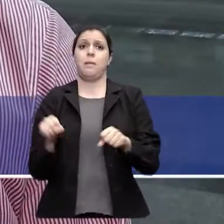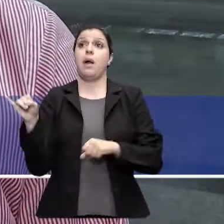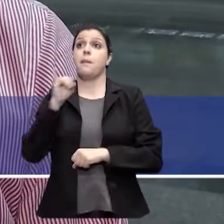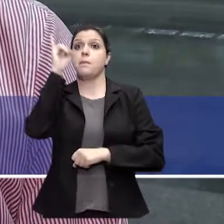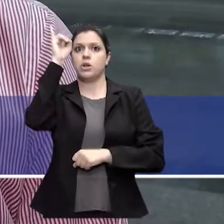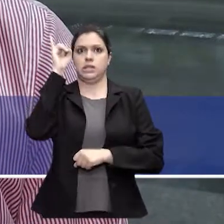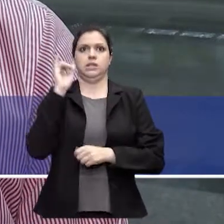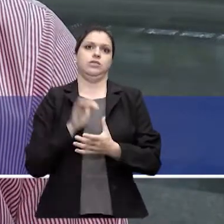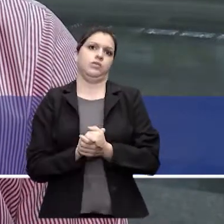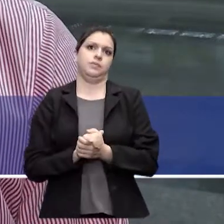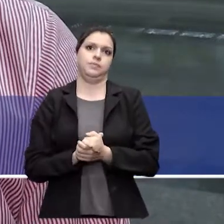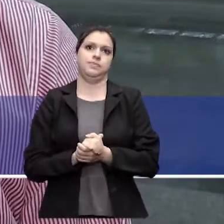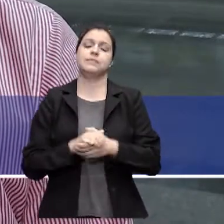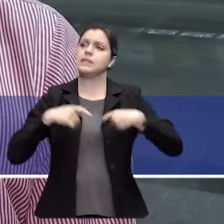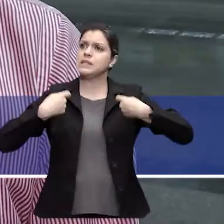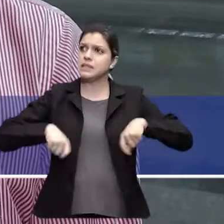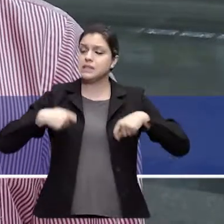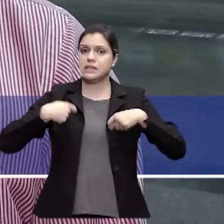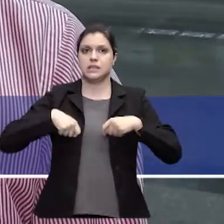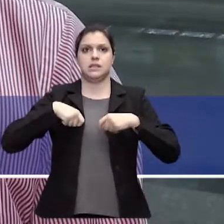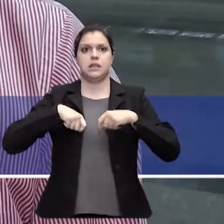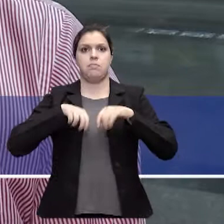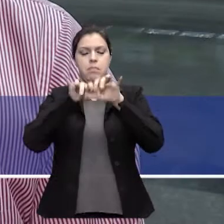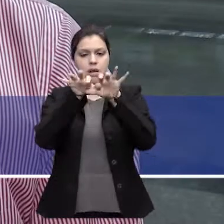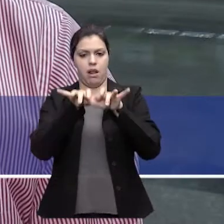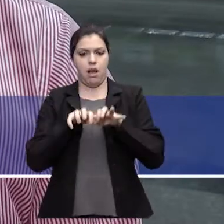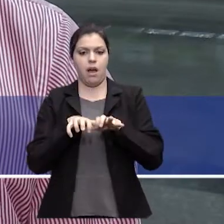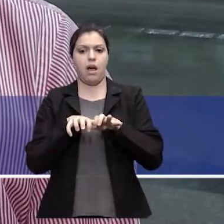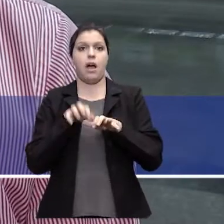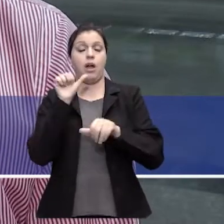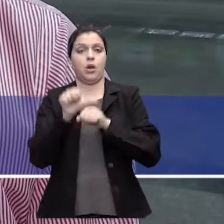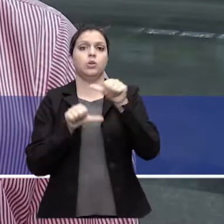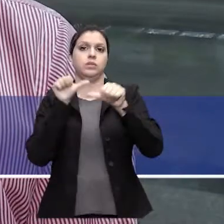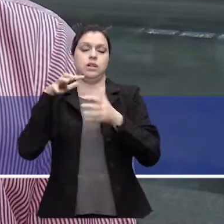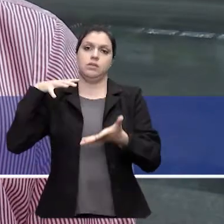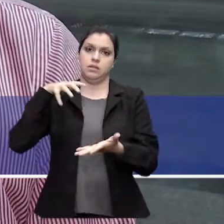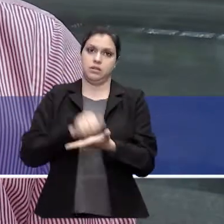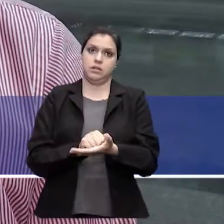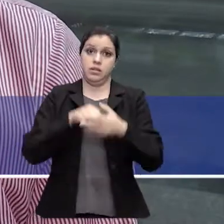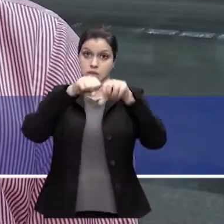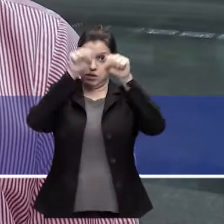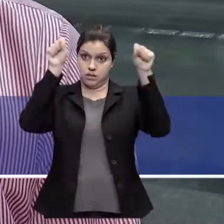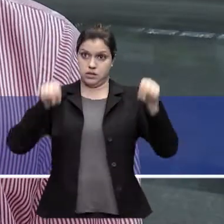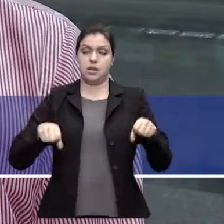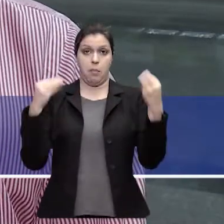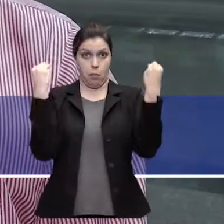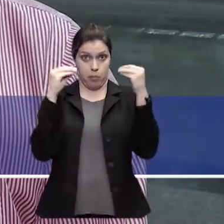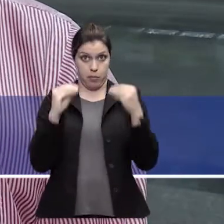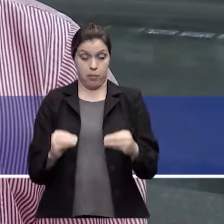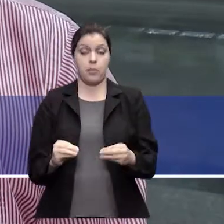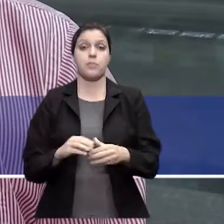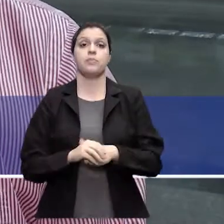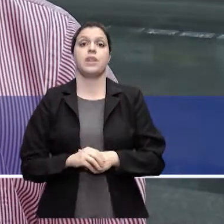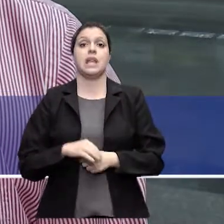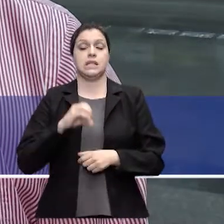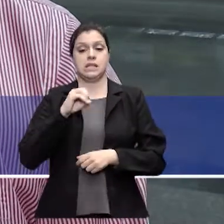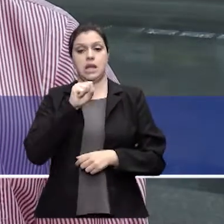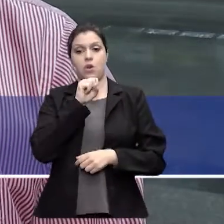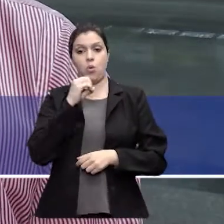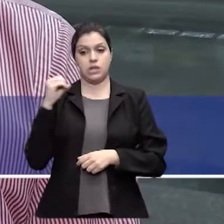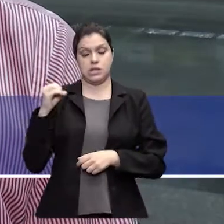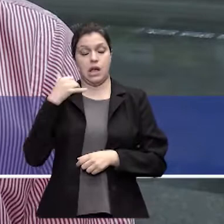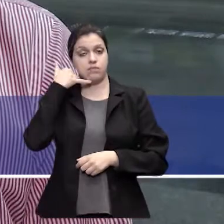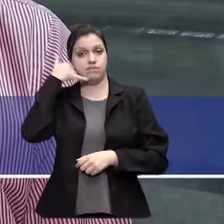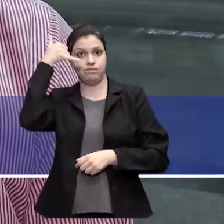ele é muito importante, não custa nada ao produtor. Basta fazer a alteração desse cadastro no nosso call center, no